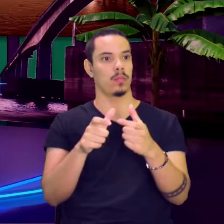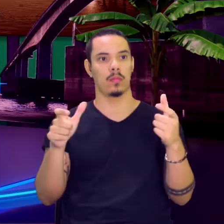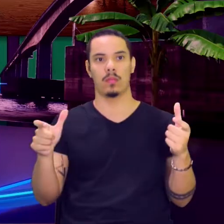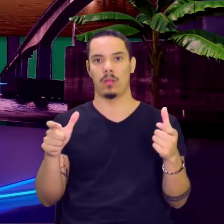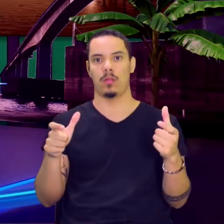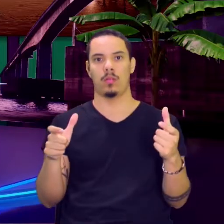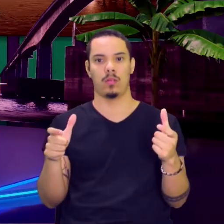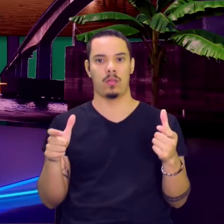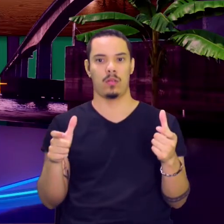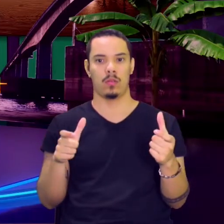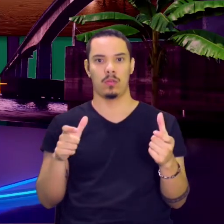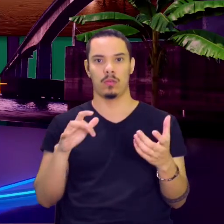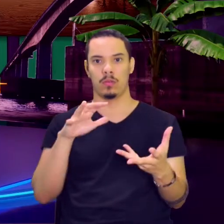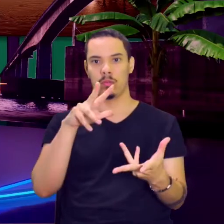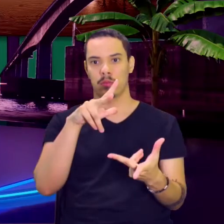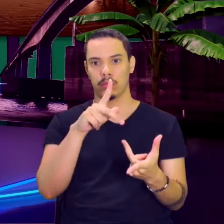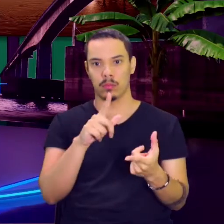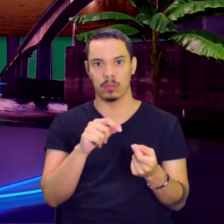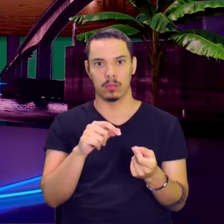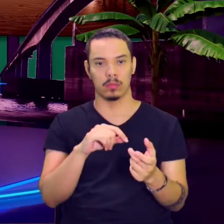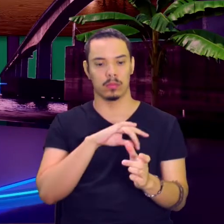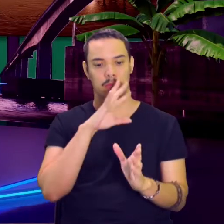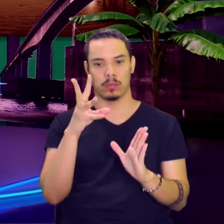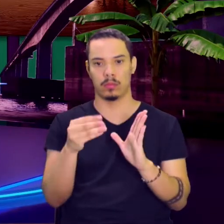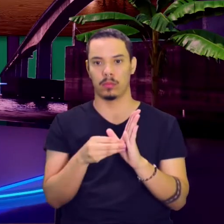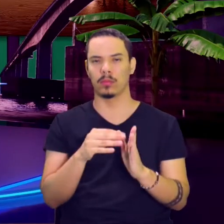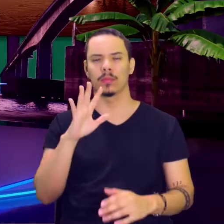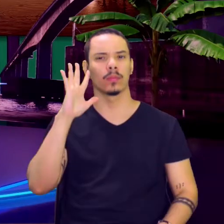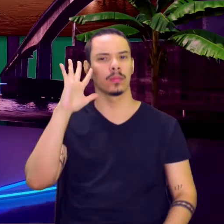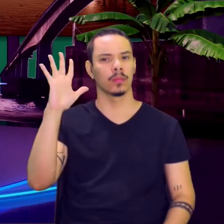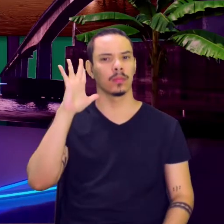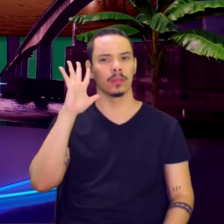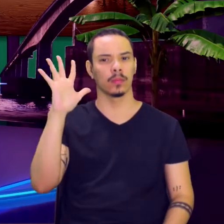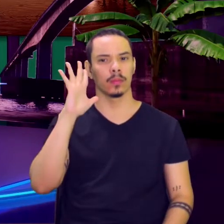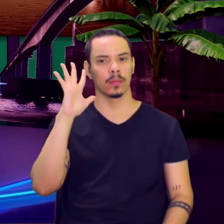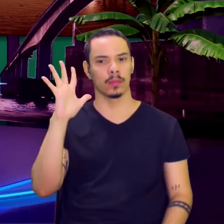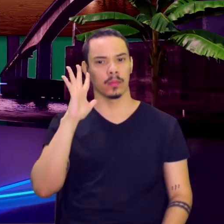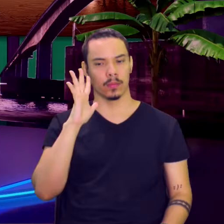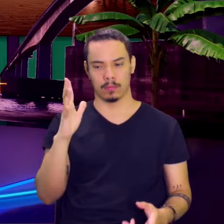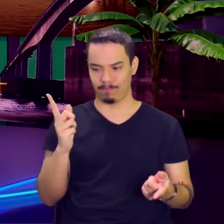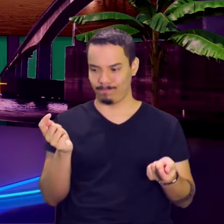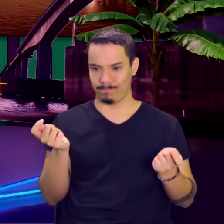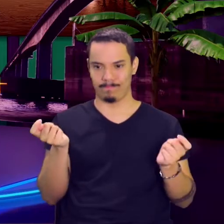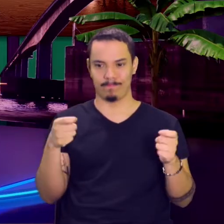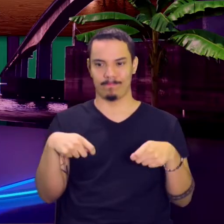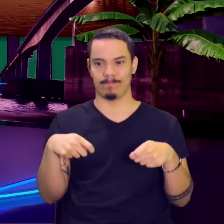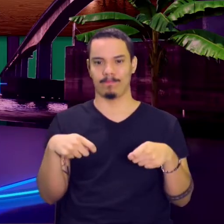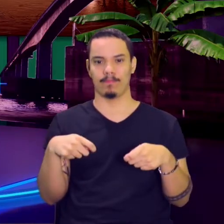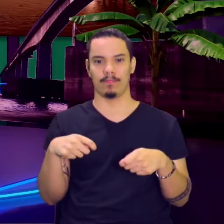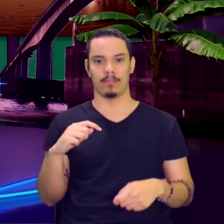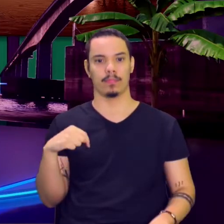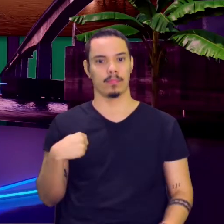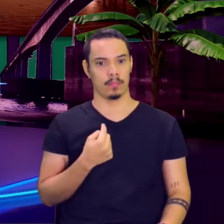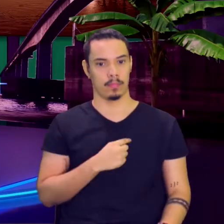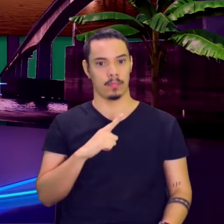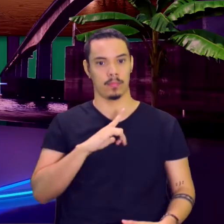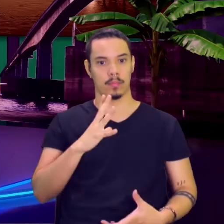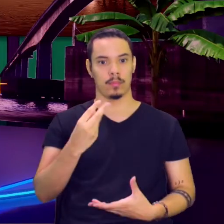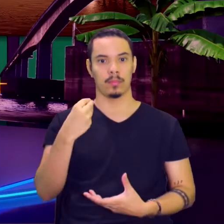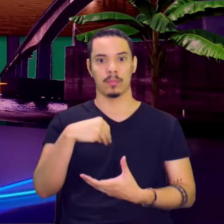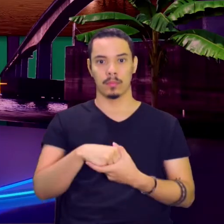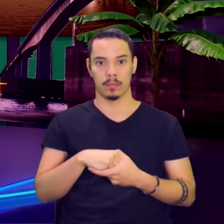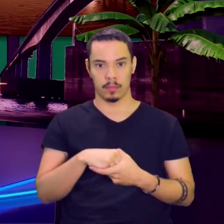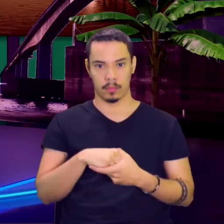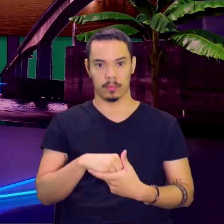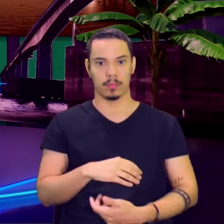Então, imagine-se só, né, a possibilidade, né? Imagine só essa possibilidade que nós temos dentro da floresta amazônica.